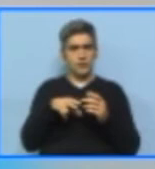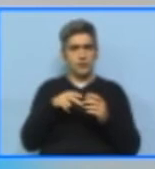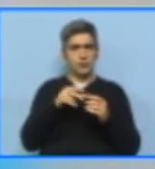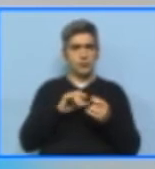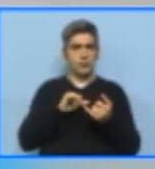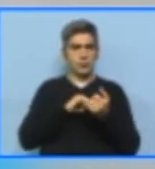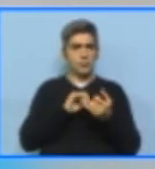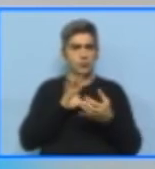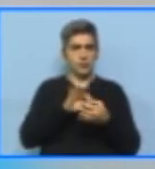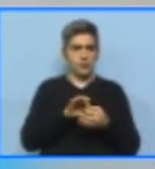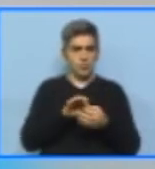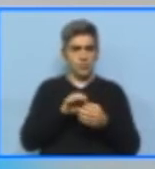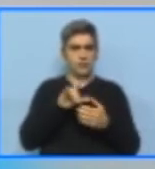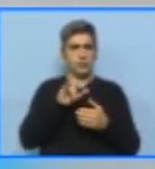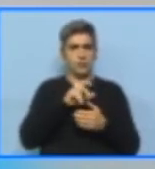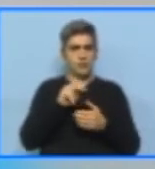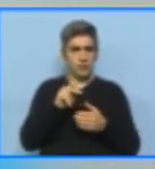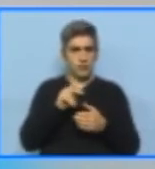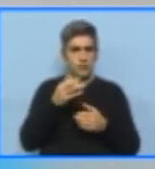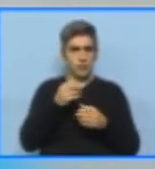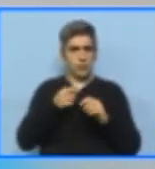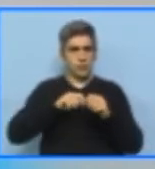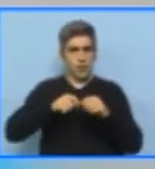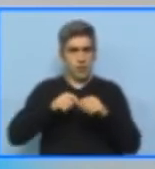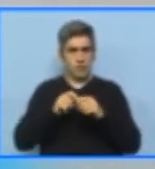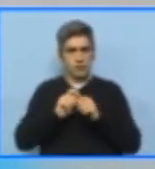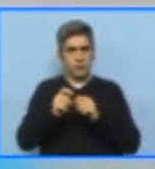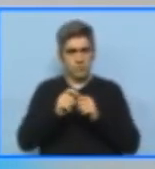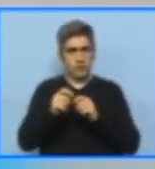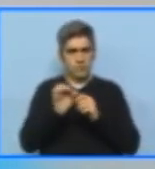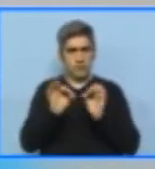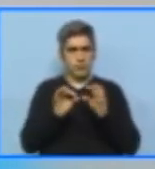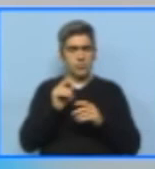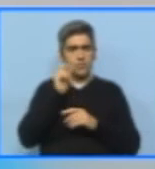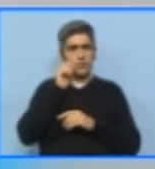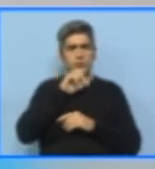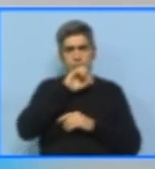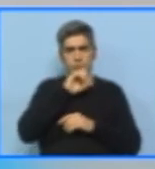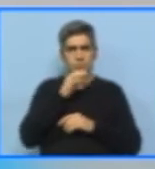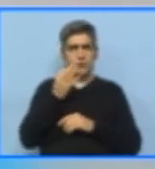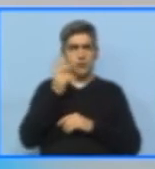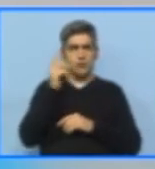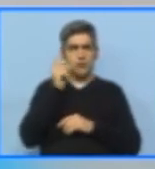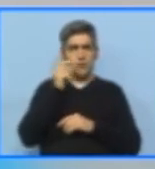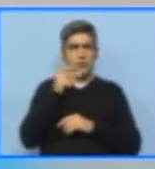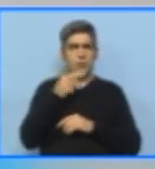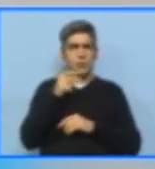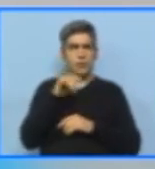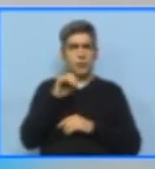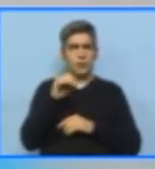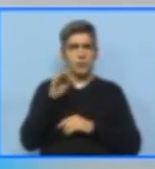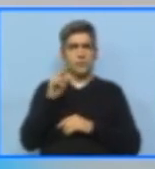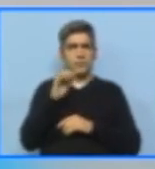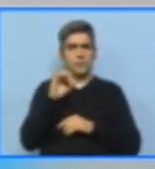que se associaram através da Liga e se cotizaram para... Aliás, o Sr. Bispo do Porto, o Sr. António Francisco, aqui há tempos dizia-me que